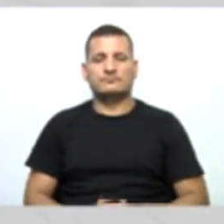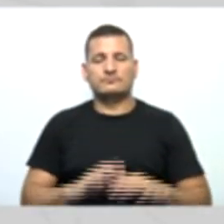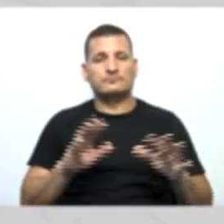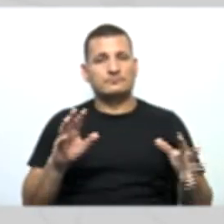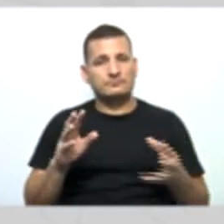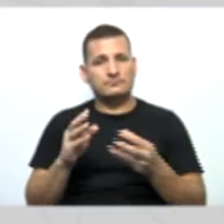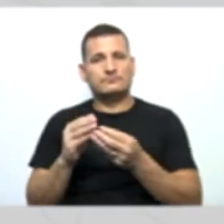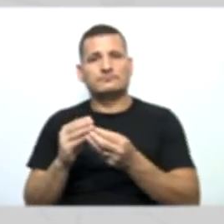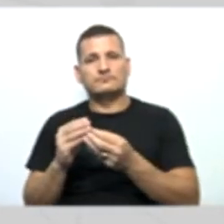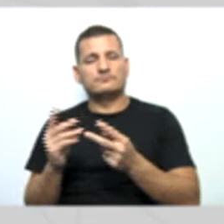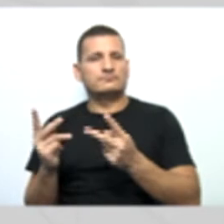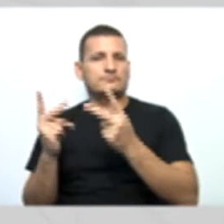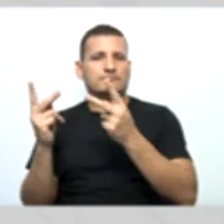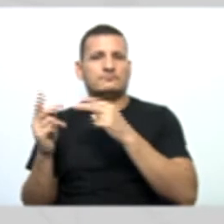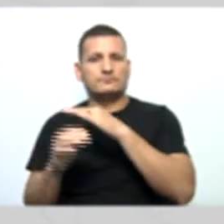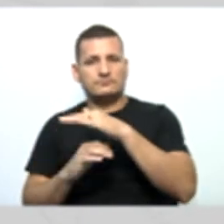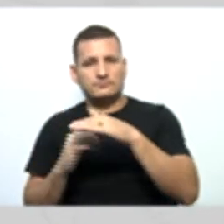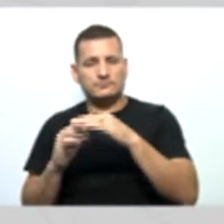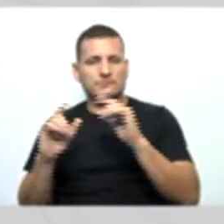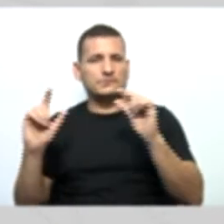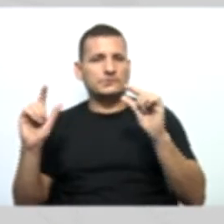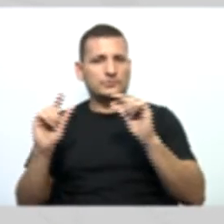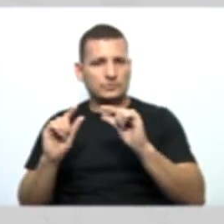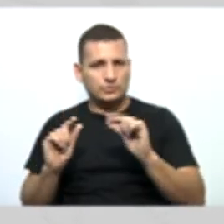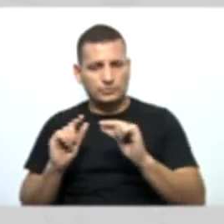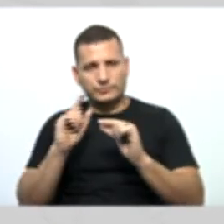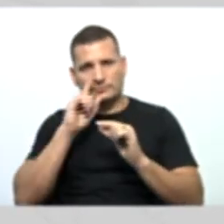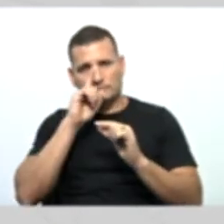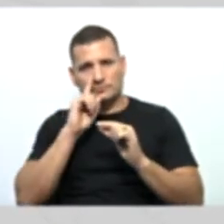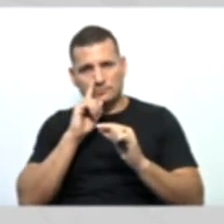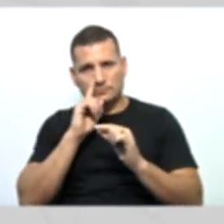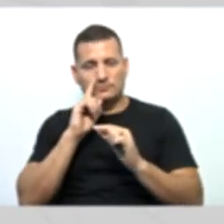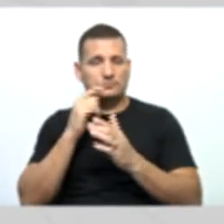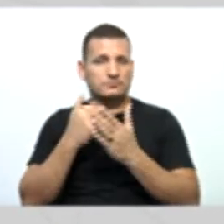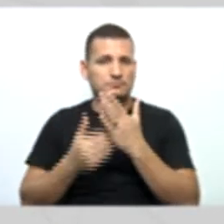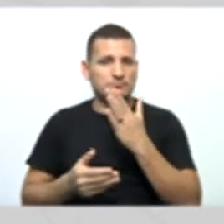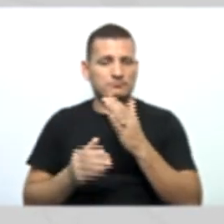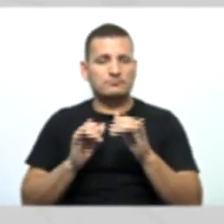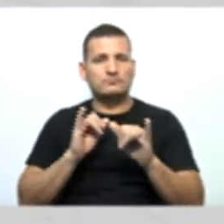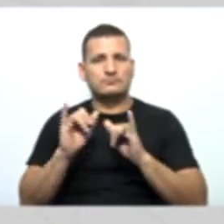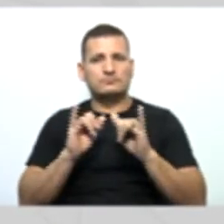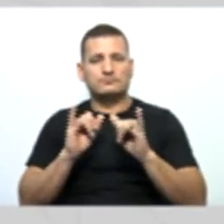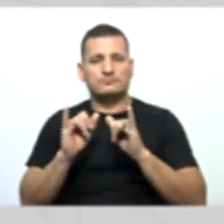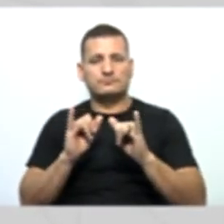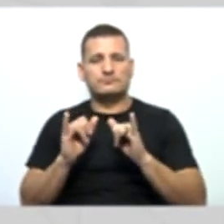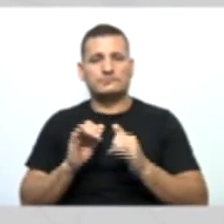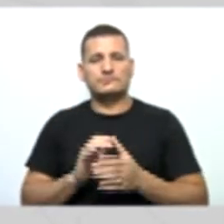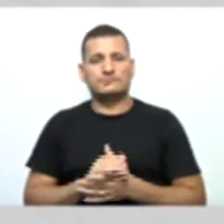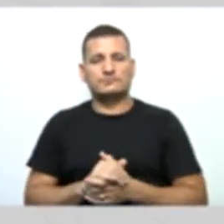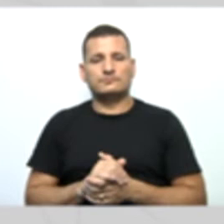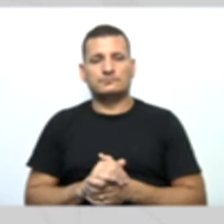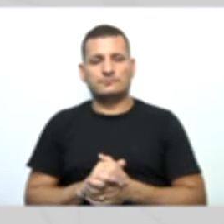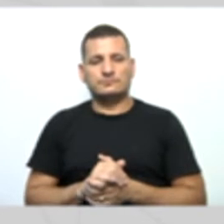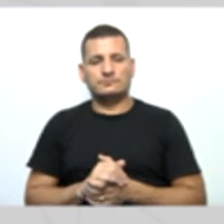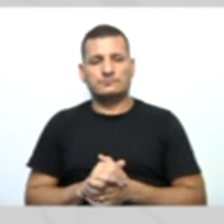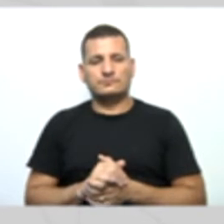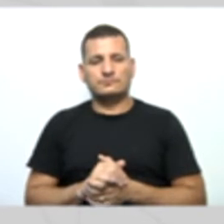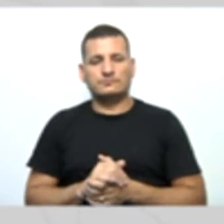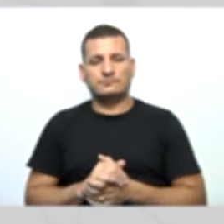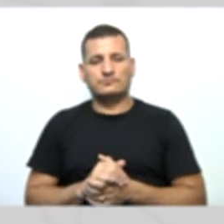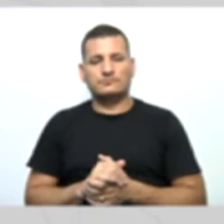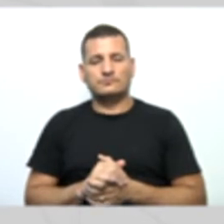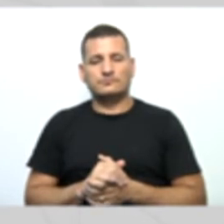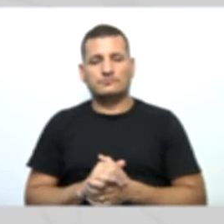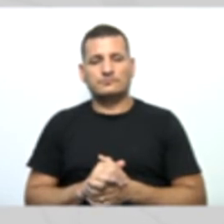valor à empresa, diminui riscos e perca de informação. A nossa aula se